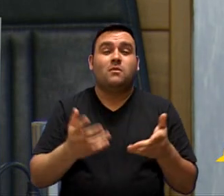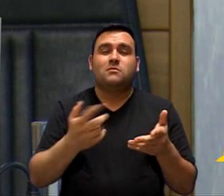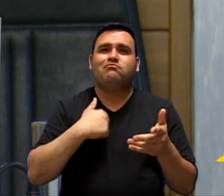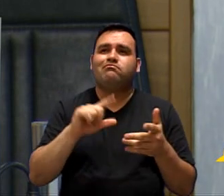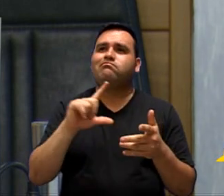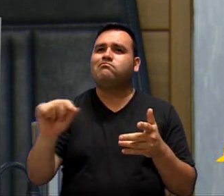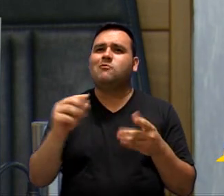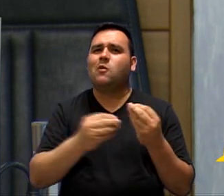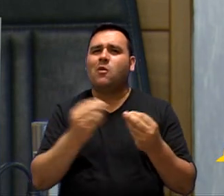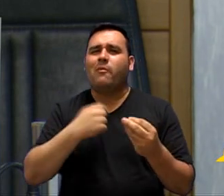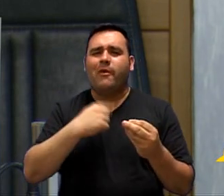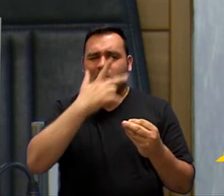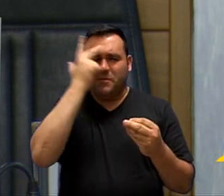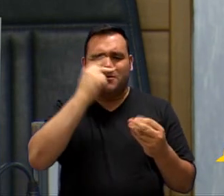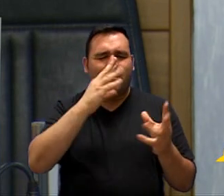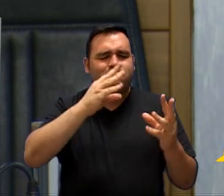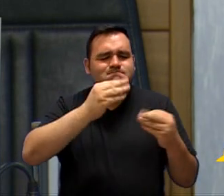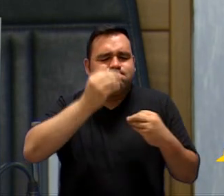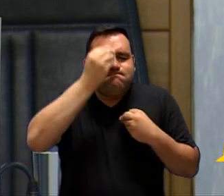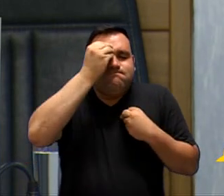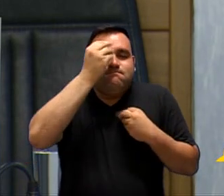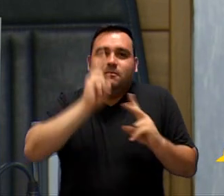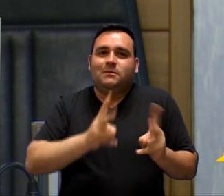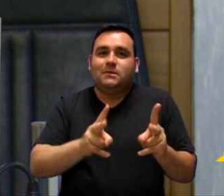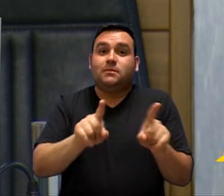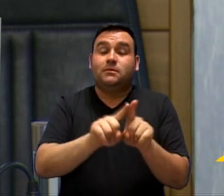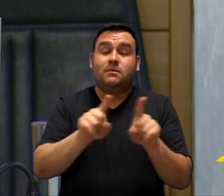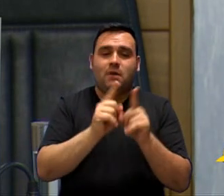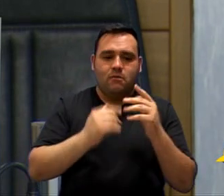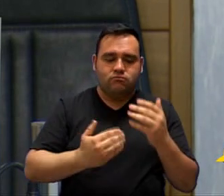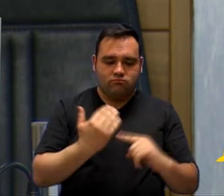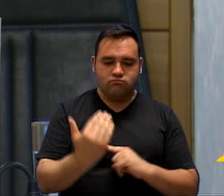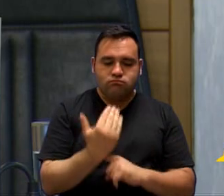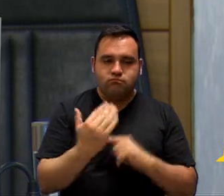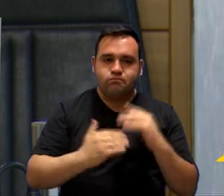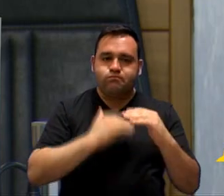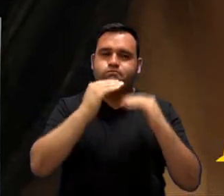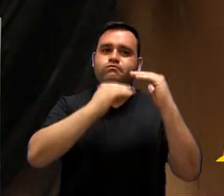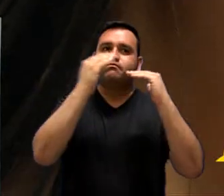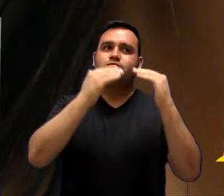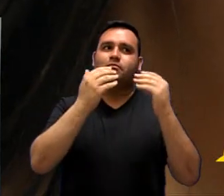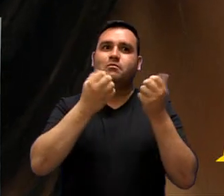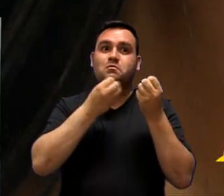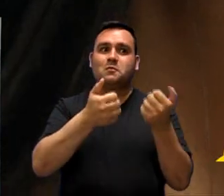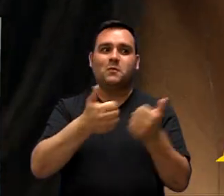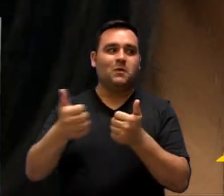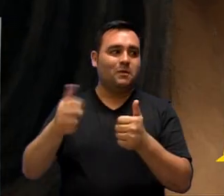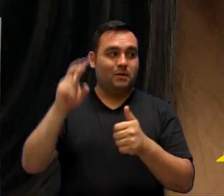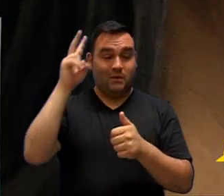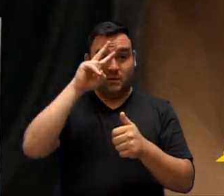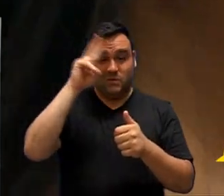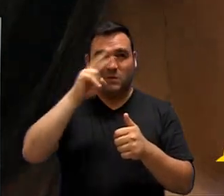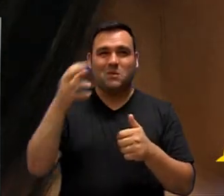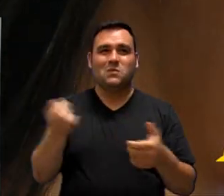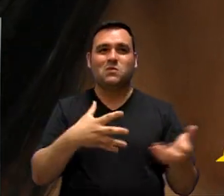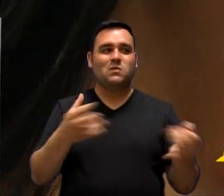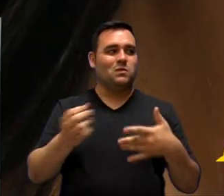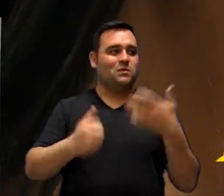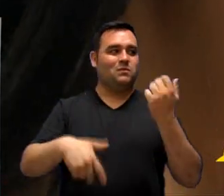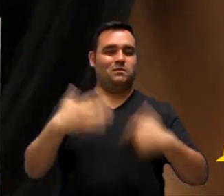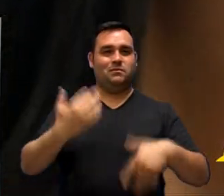pessoas guardadas no meu coração, com tanto amadurecimento, momentos de felicidade e histórias novas para